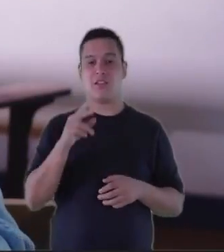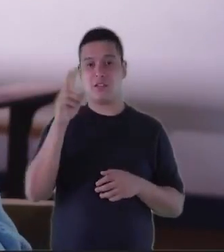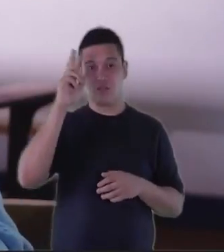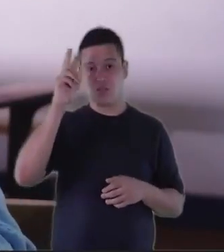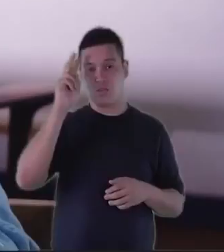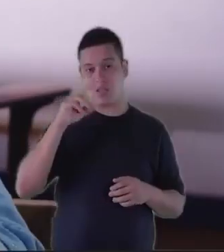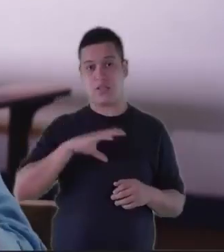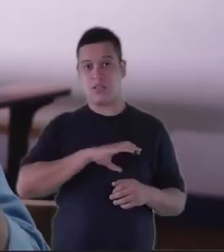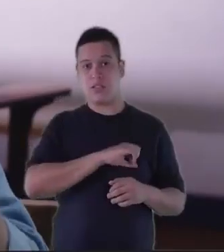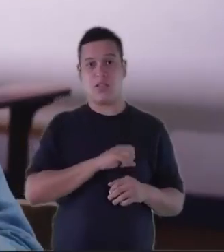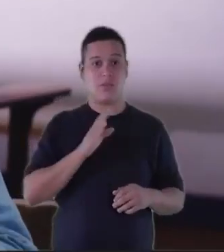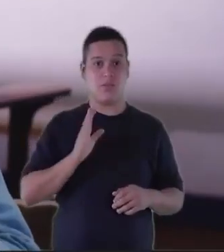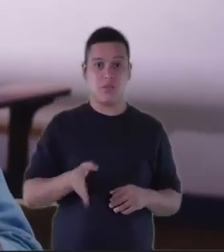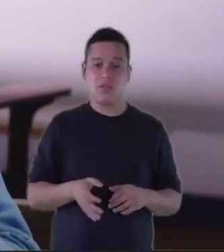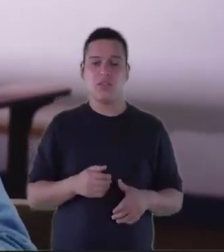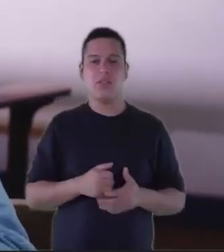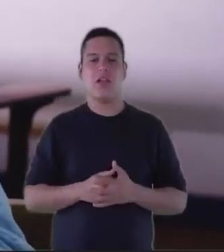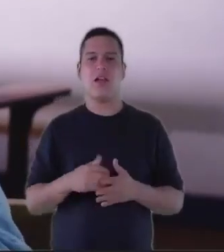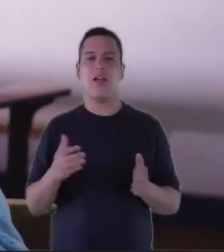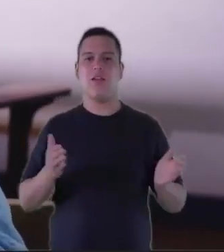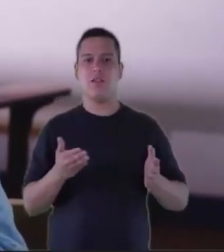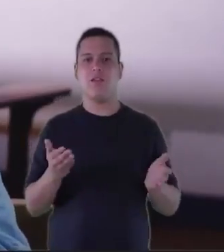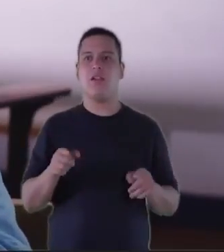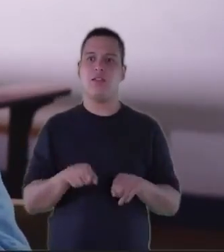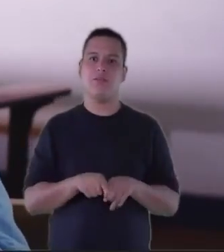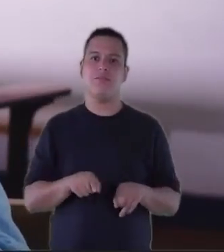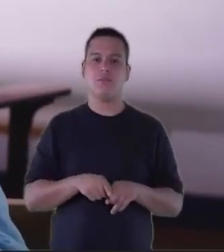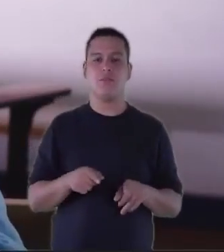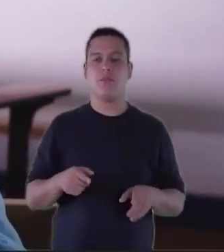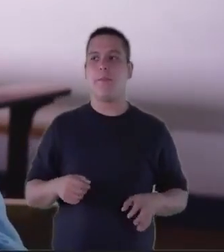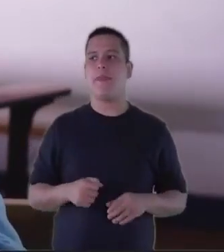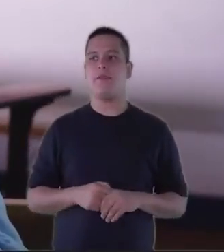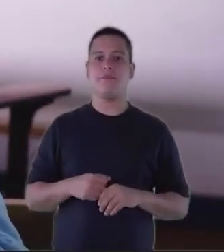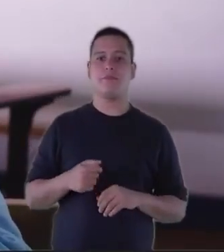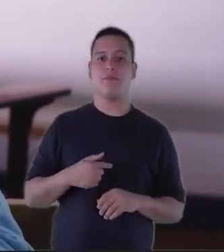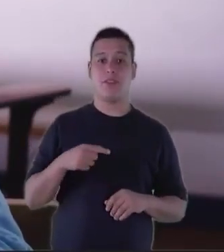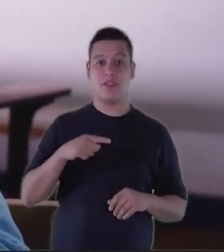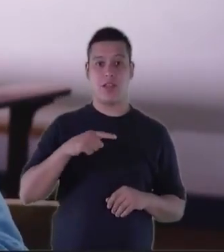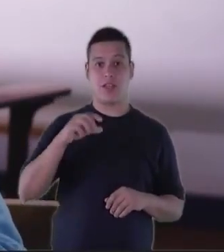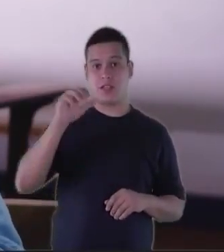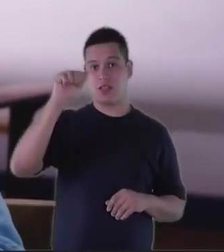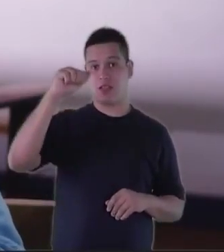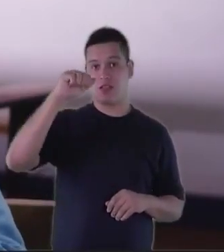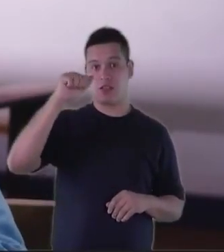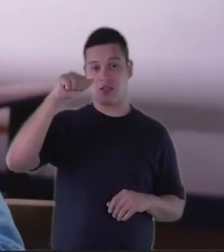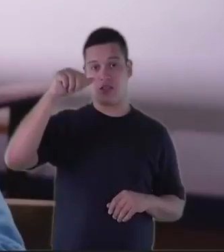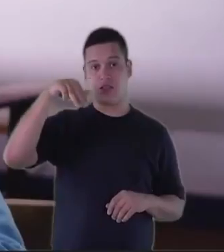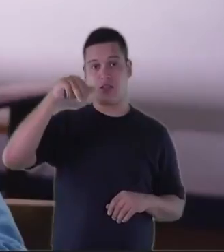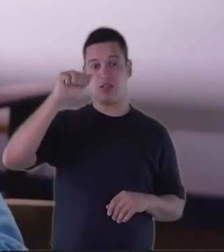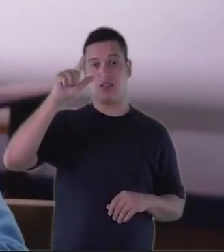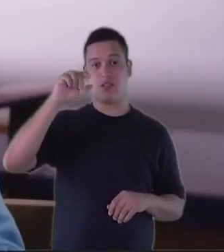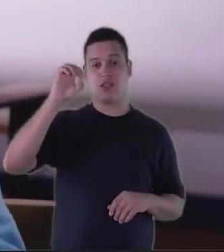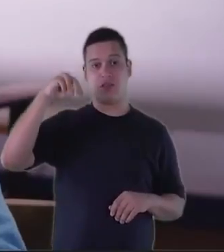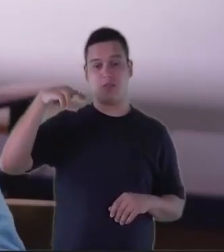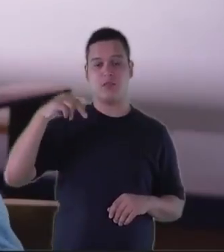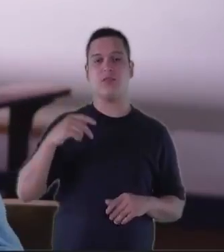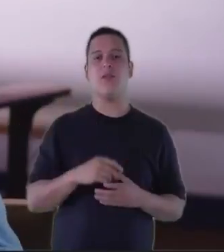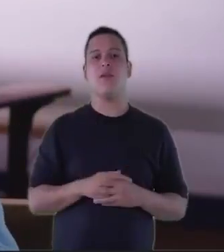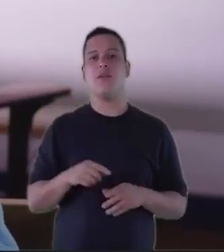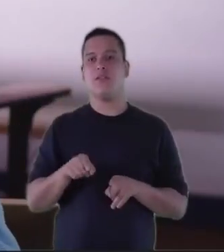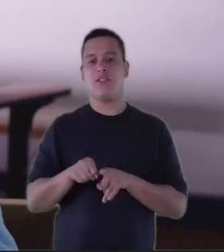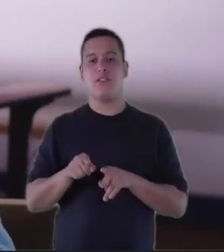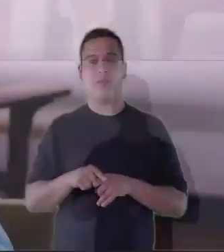romances publicados. Agora, na Amazon Prime, uma beleza